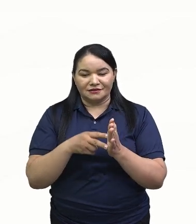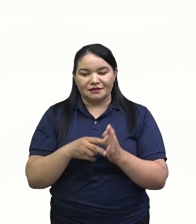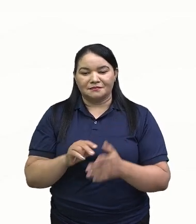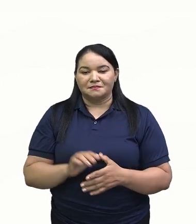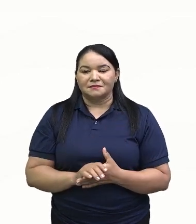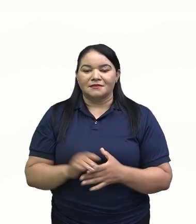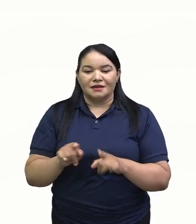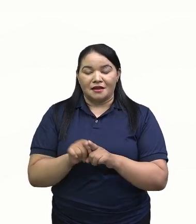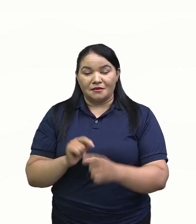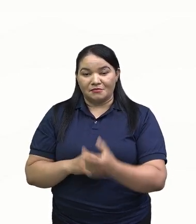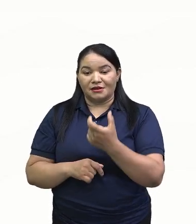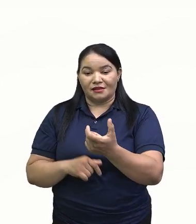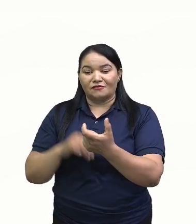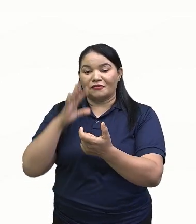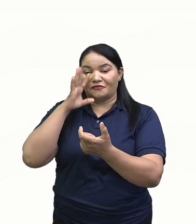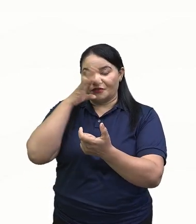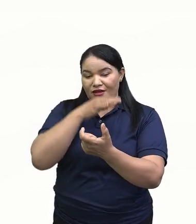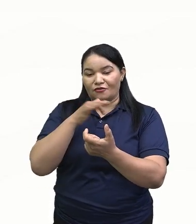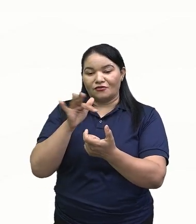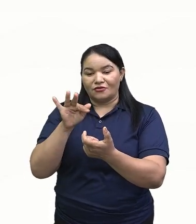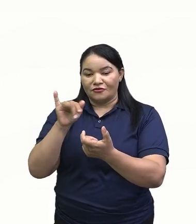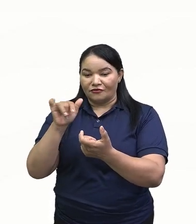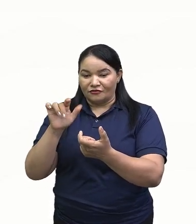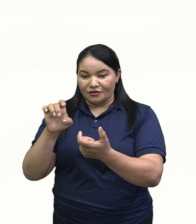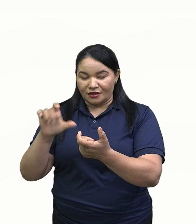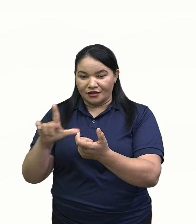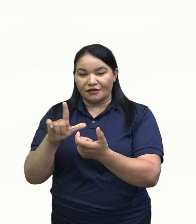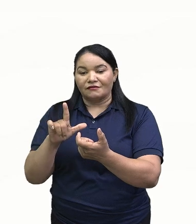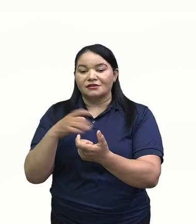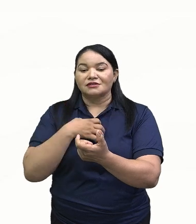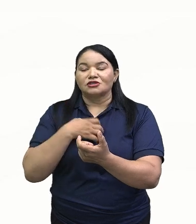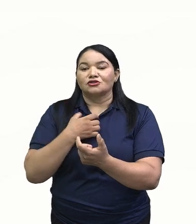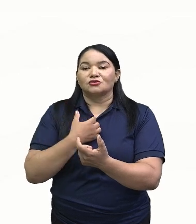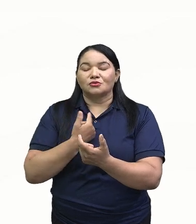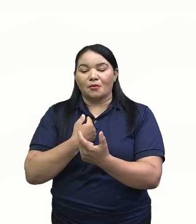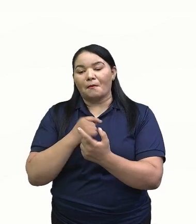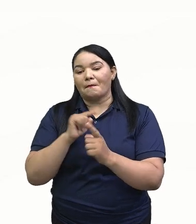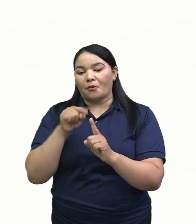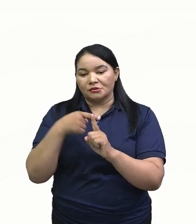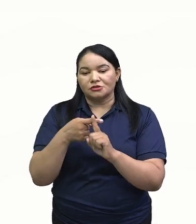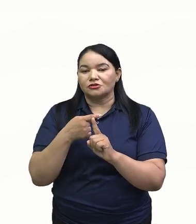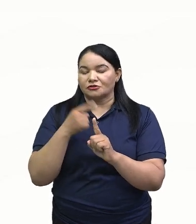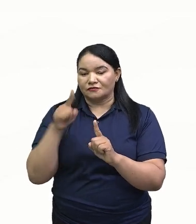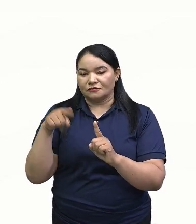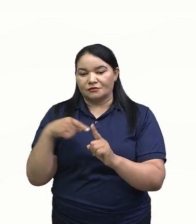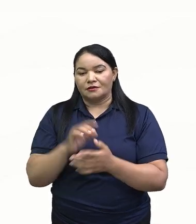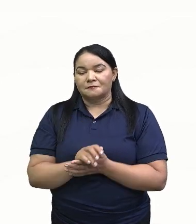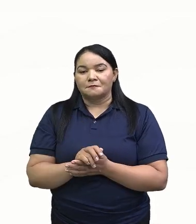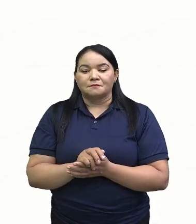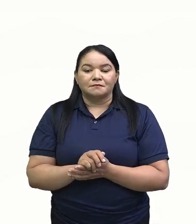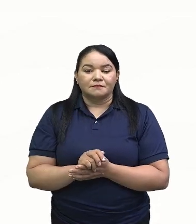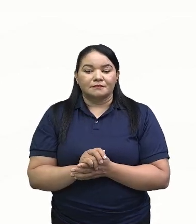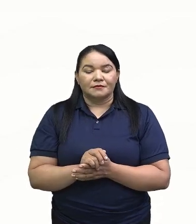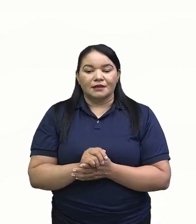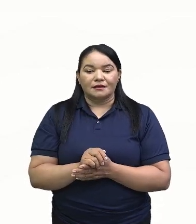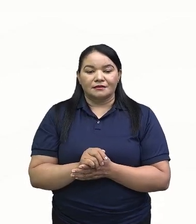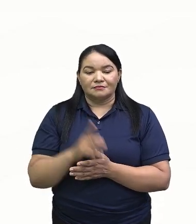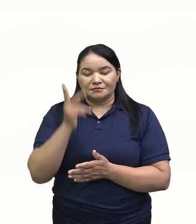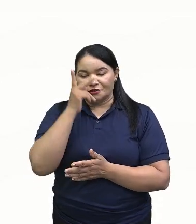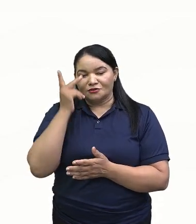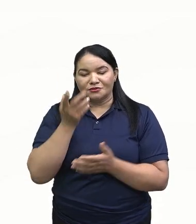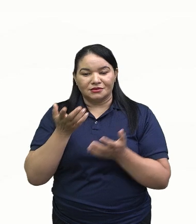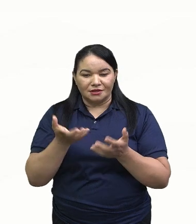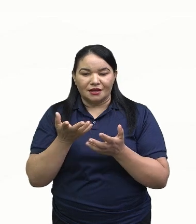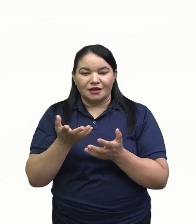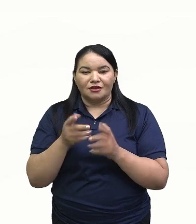palavra fiel, que é o radical, ela tem um sentido positivo, né? As pessoas querem que os seus